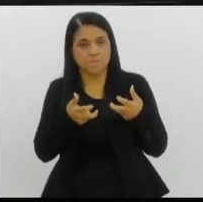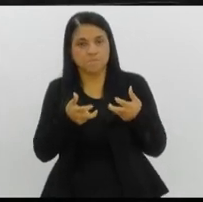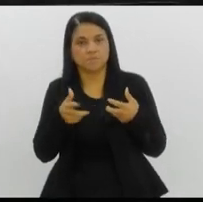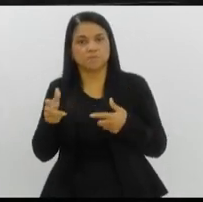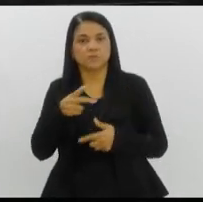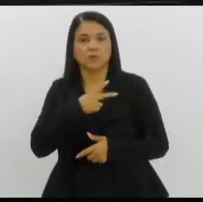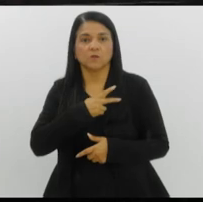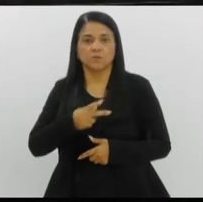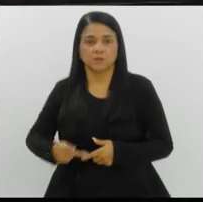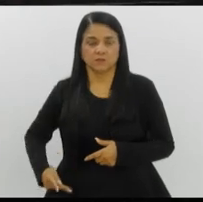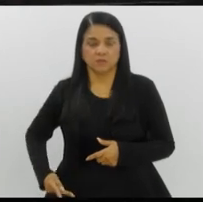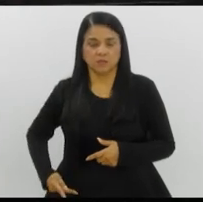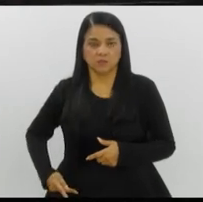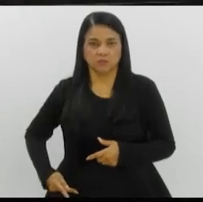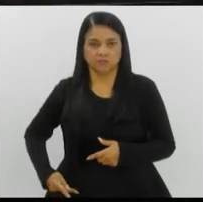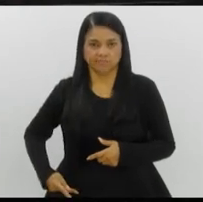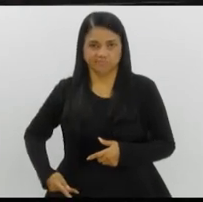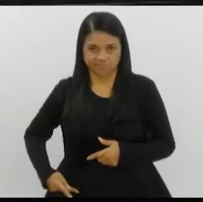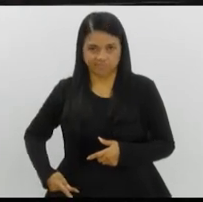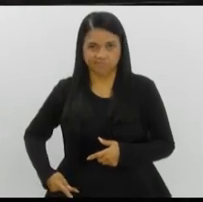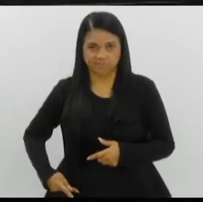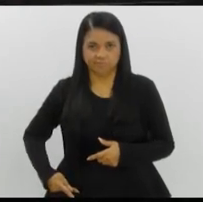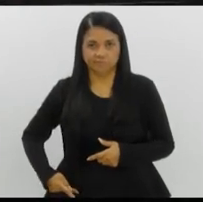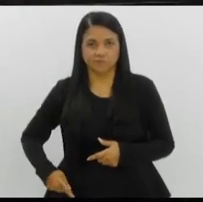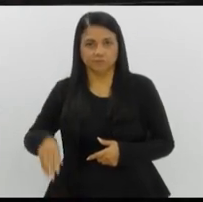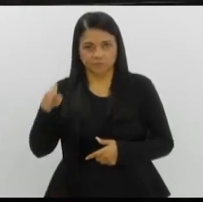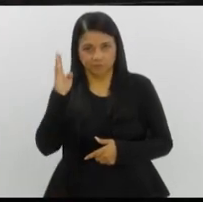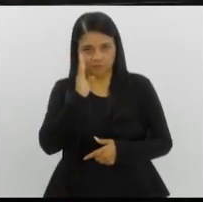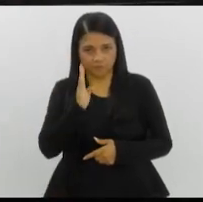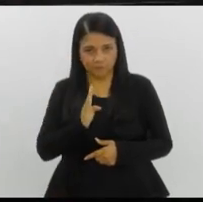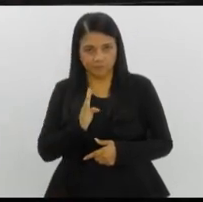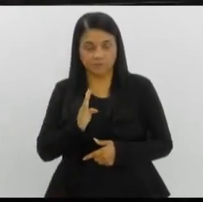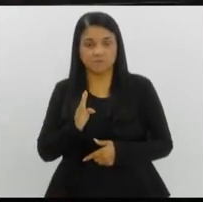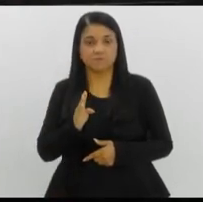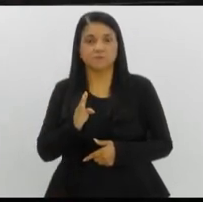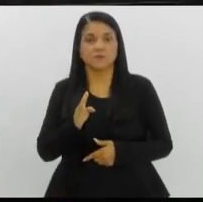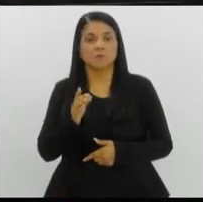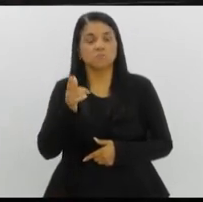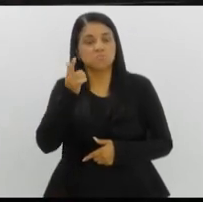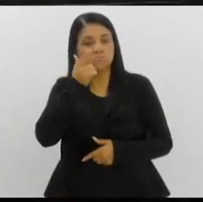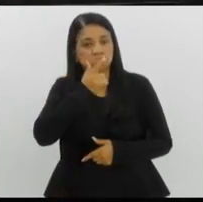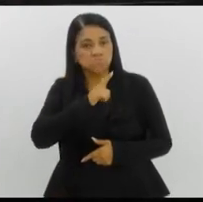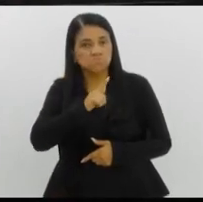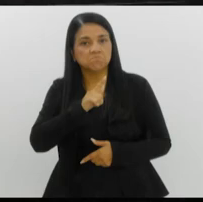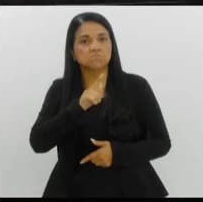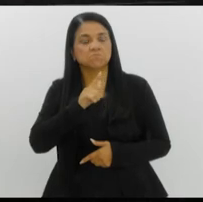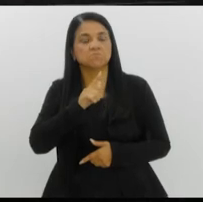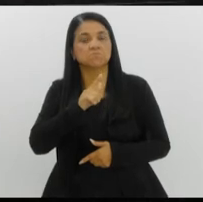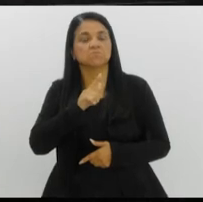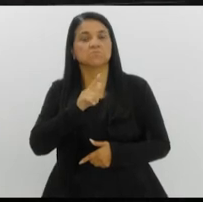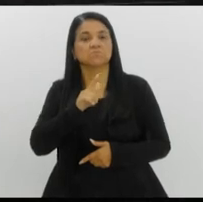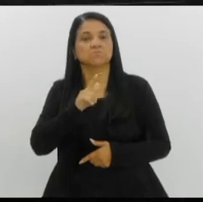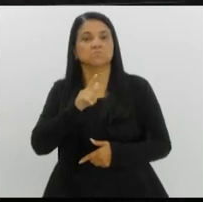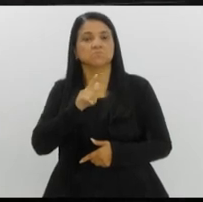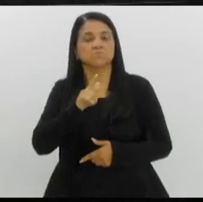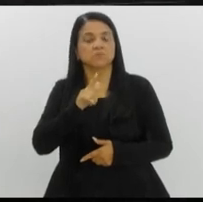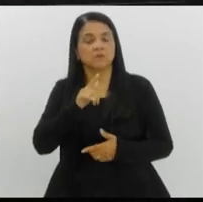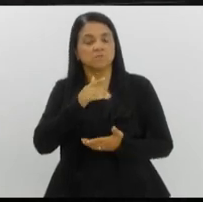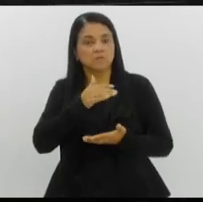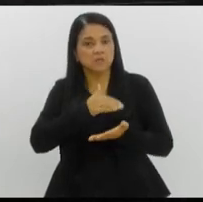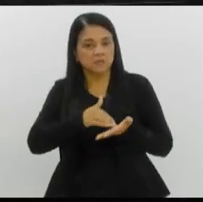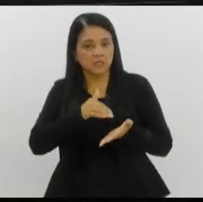senhor presidente da República para convencer o seu secretário de Tesouro